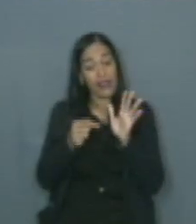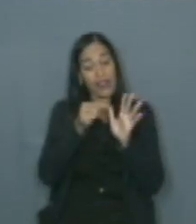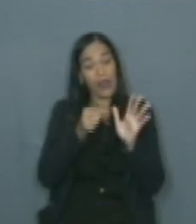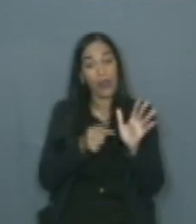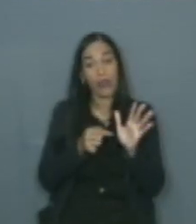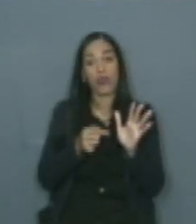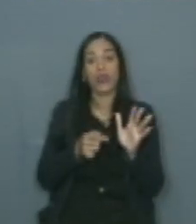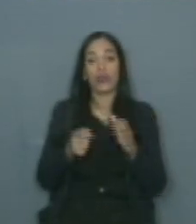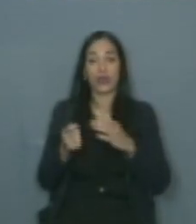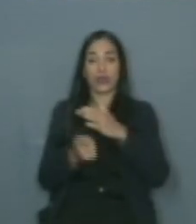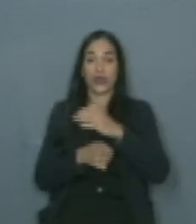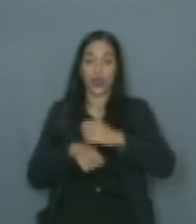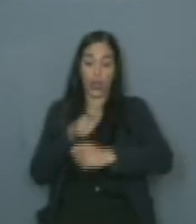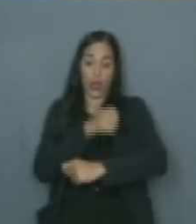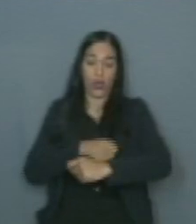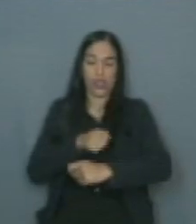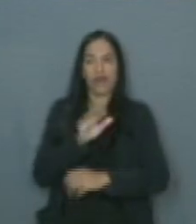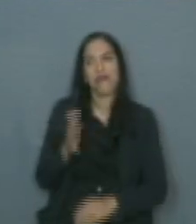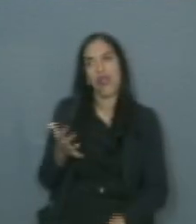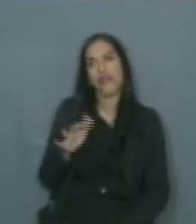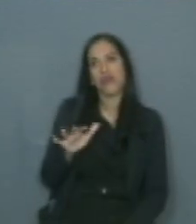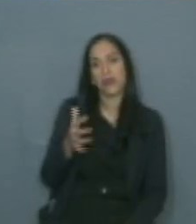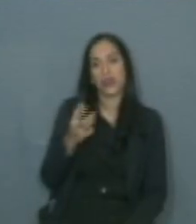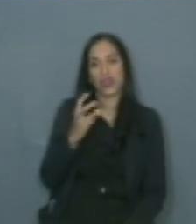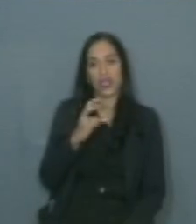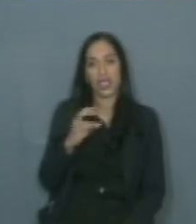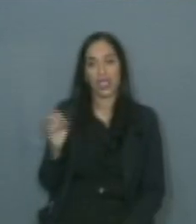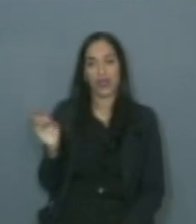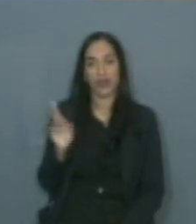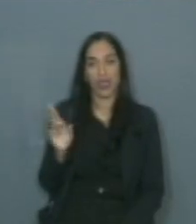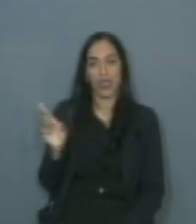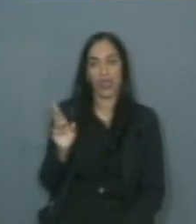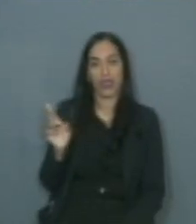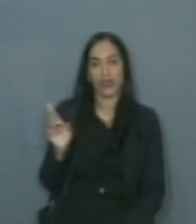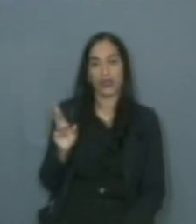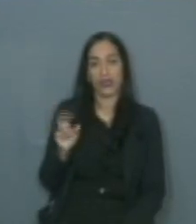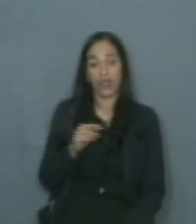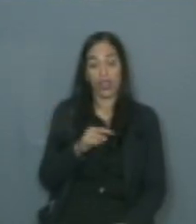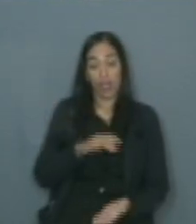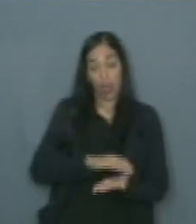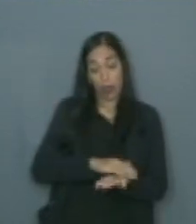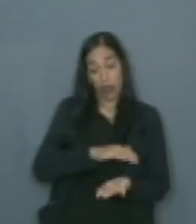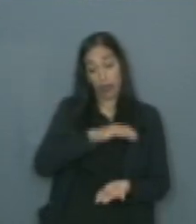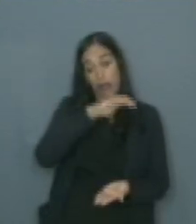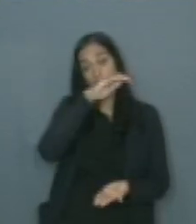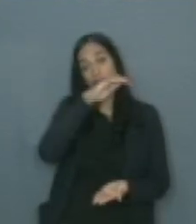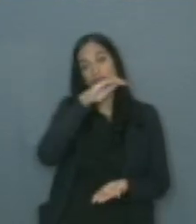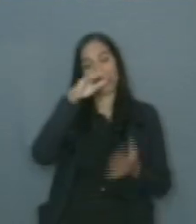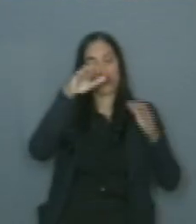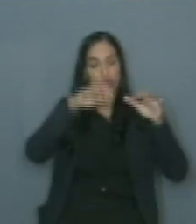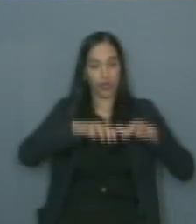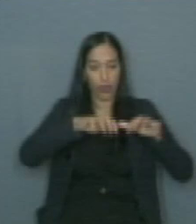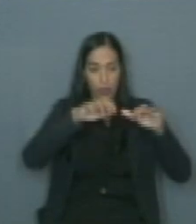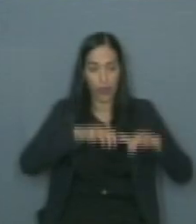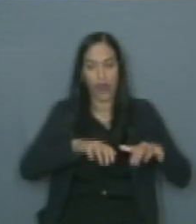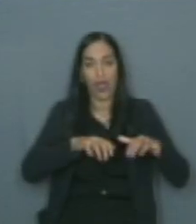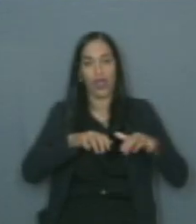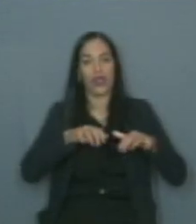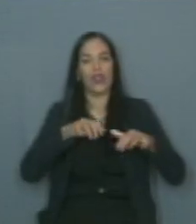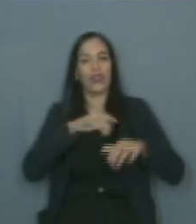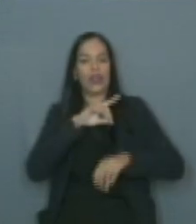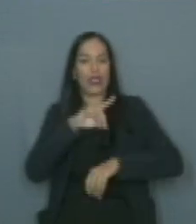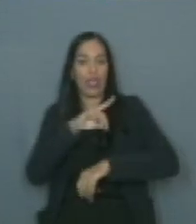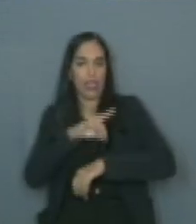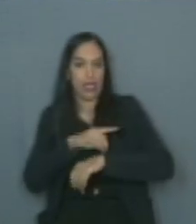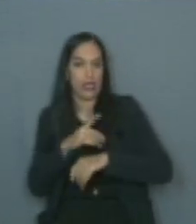de cozinha industrial é em média R$500. Estavam aqui empilhadas, com chuva em cima, com